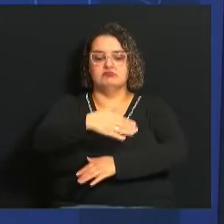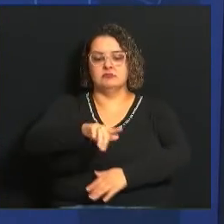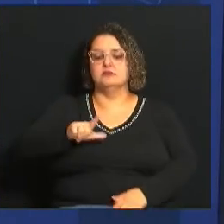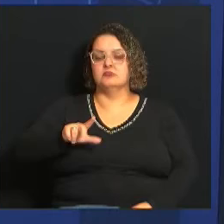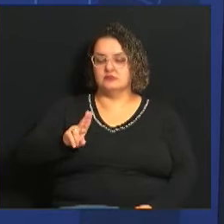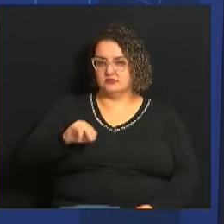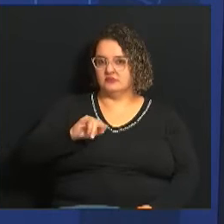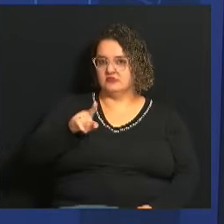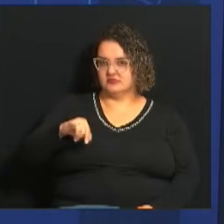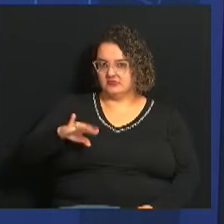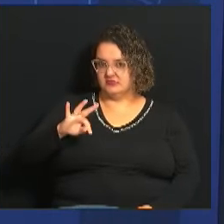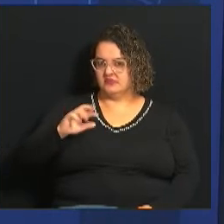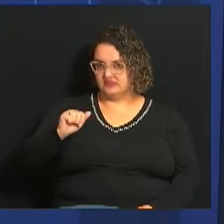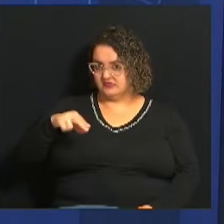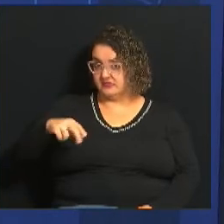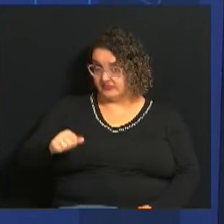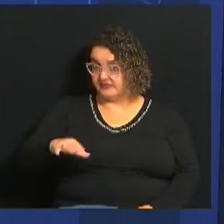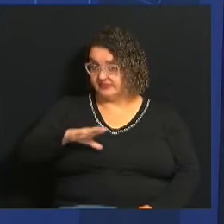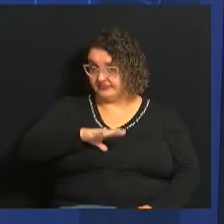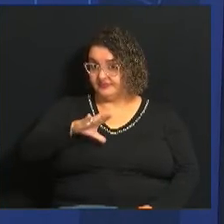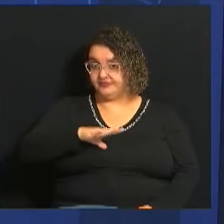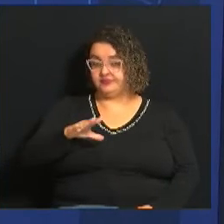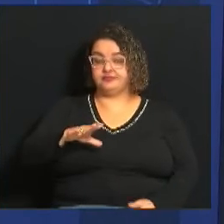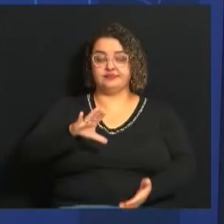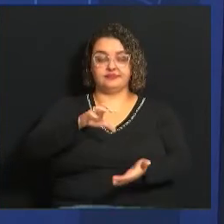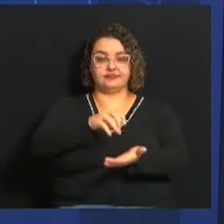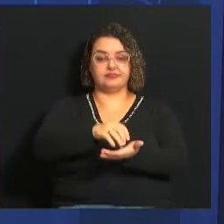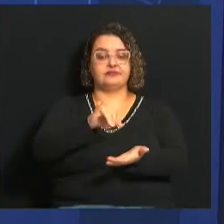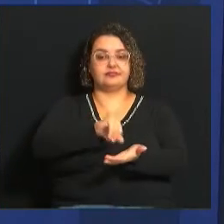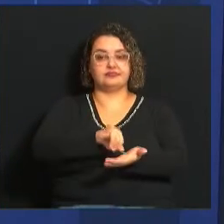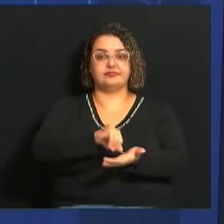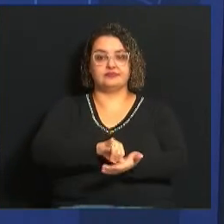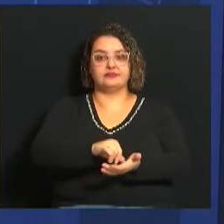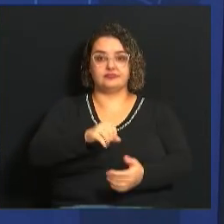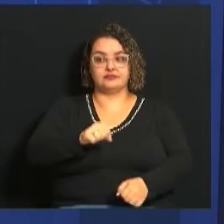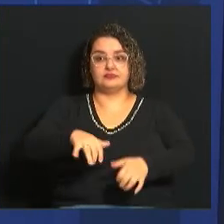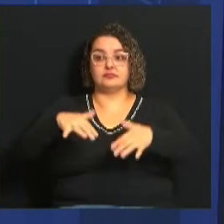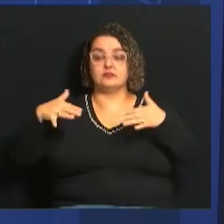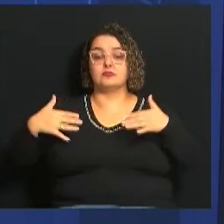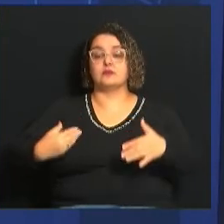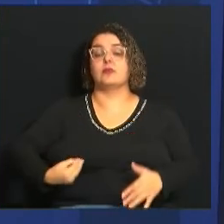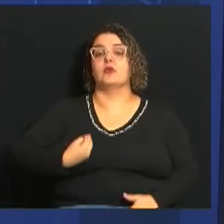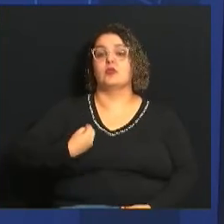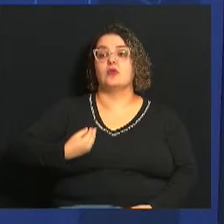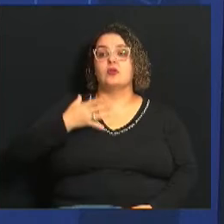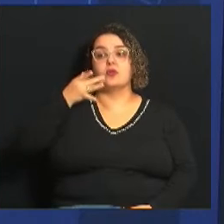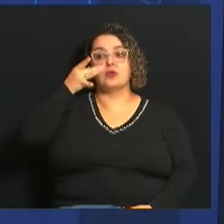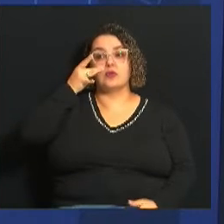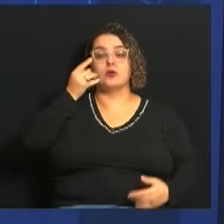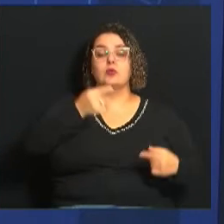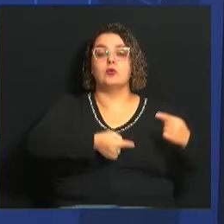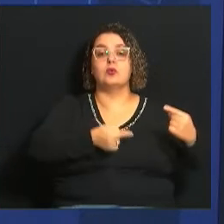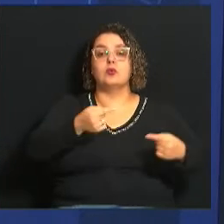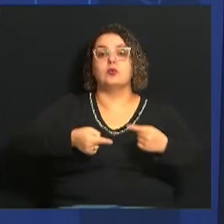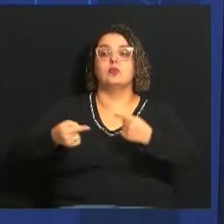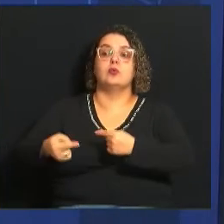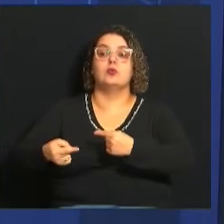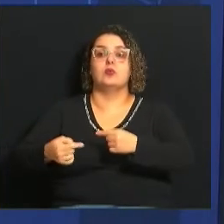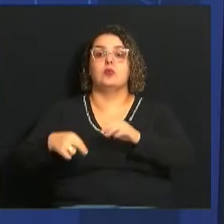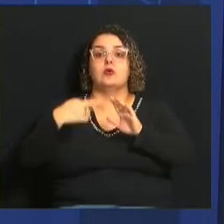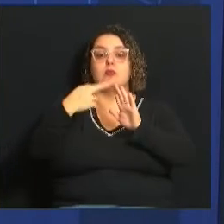1555, no centro da cidade, audiência pública presencial para discutir o